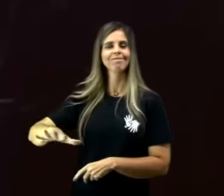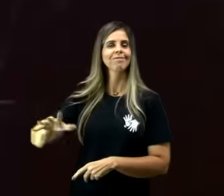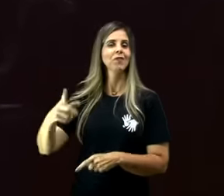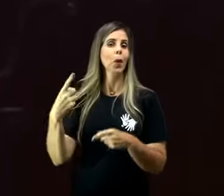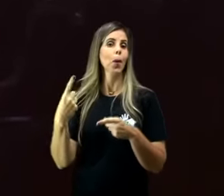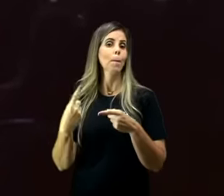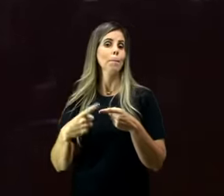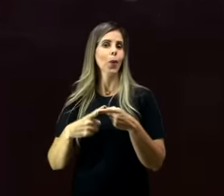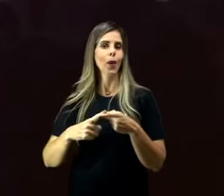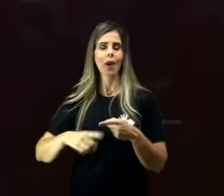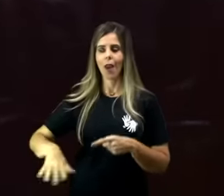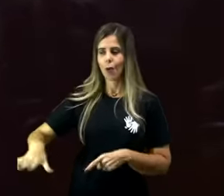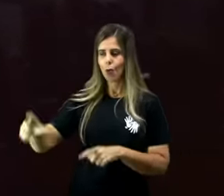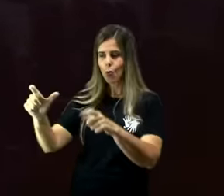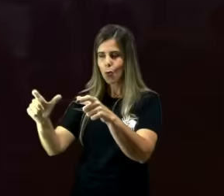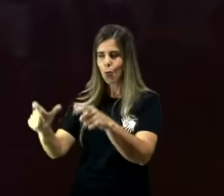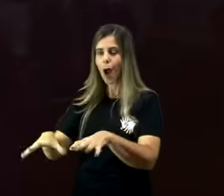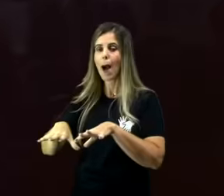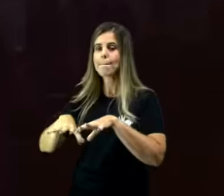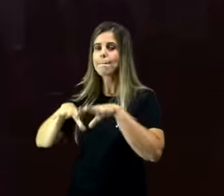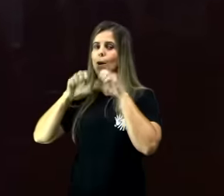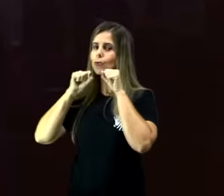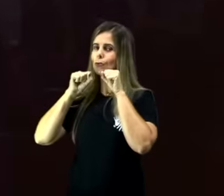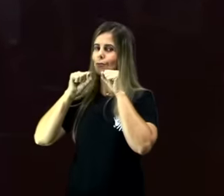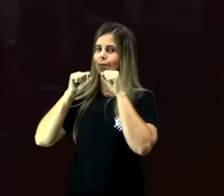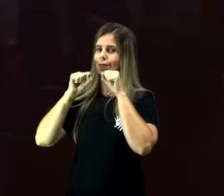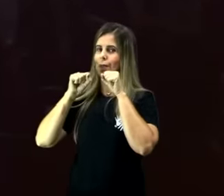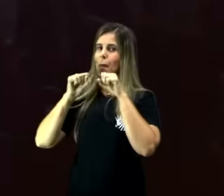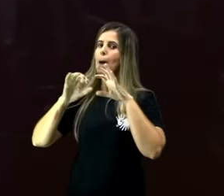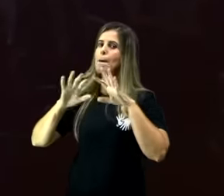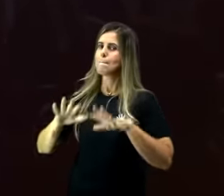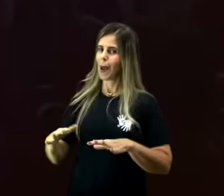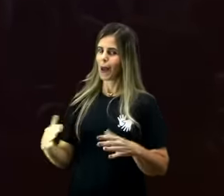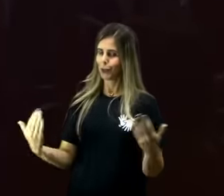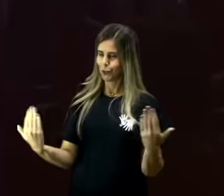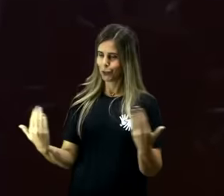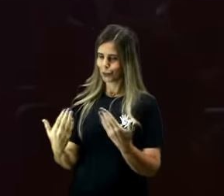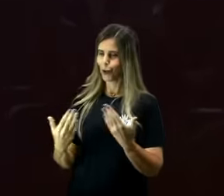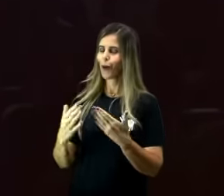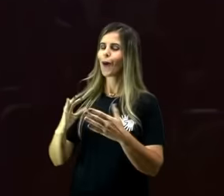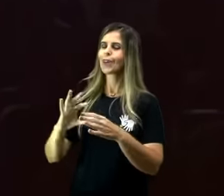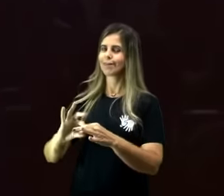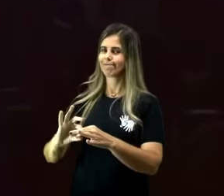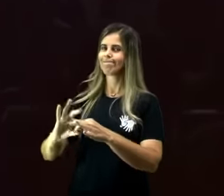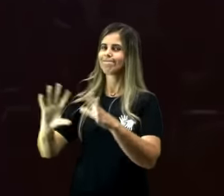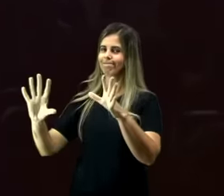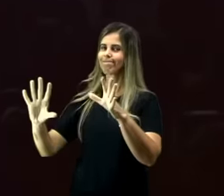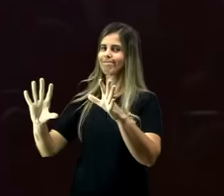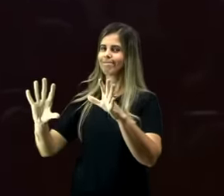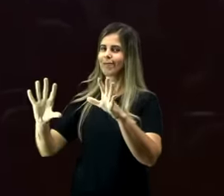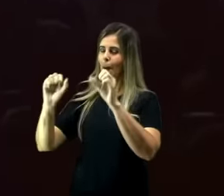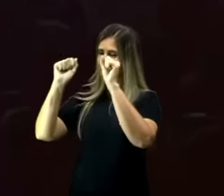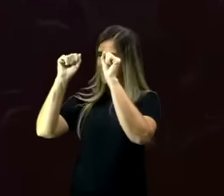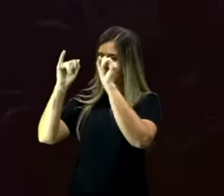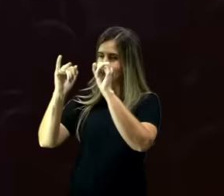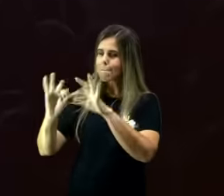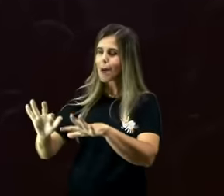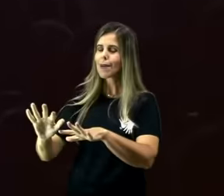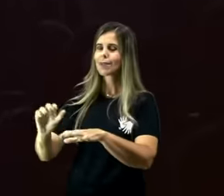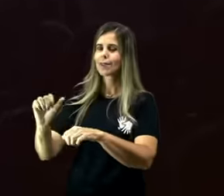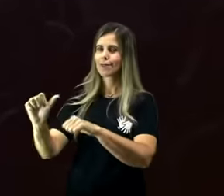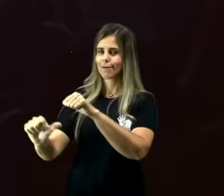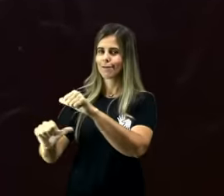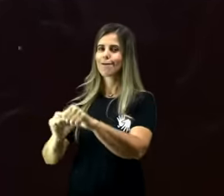nunca mais será amaldiçoada. Ali tem uma geografia que será redimida. Pega na mão de alguém e diga assim: Deus vai te